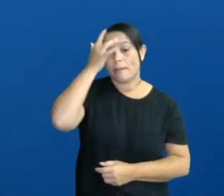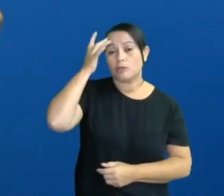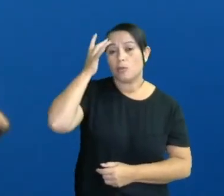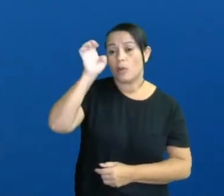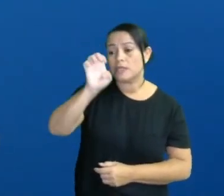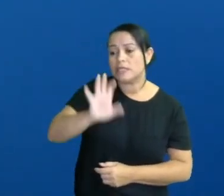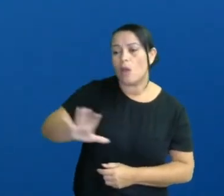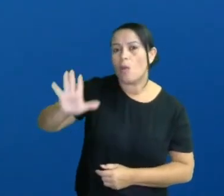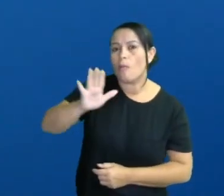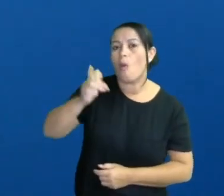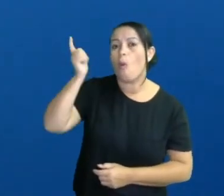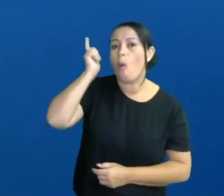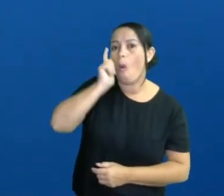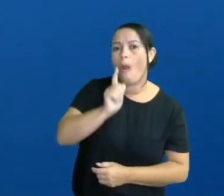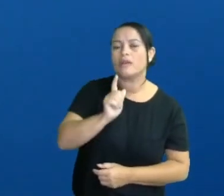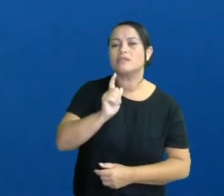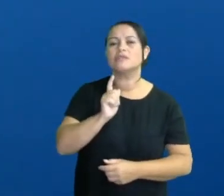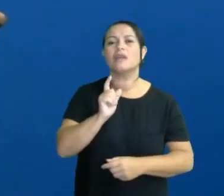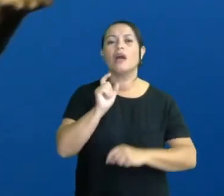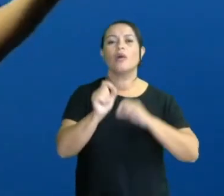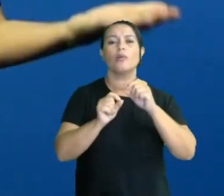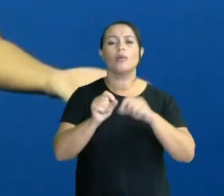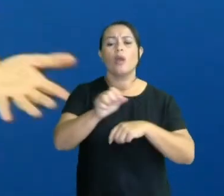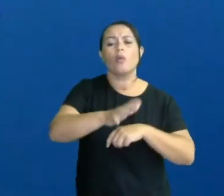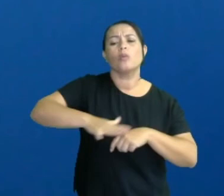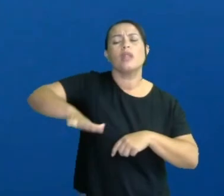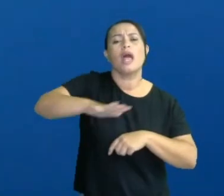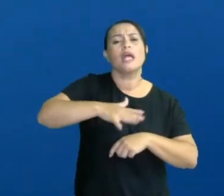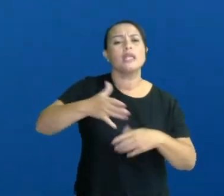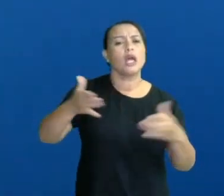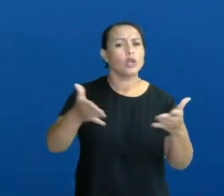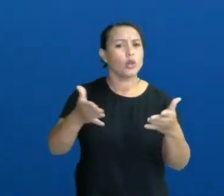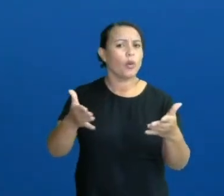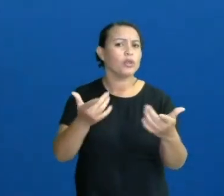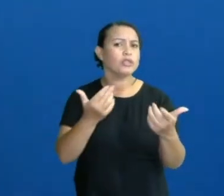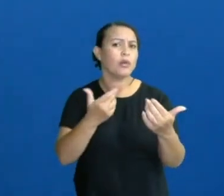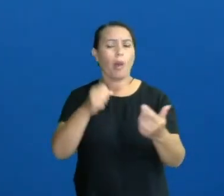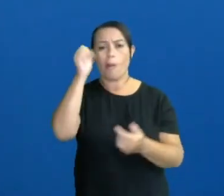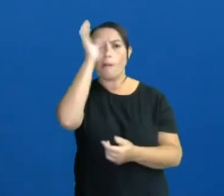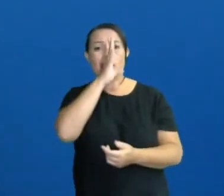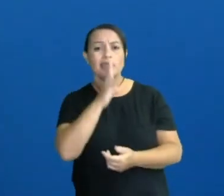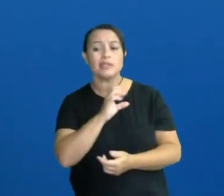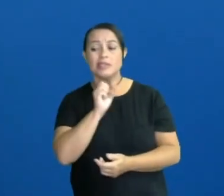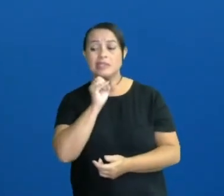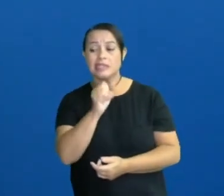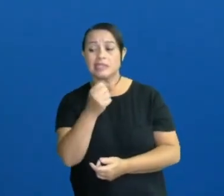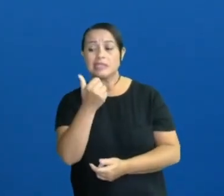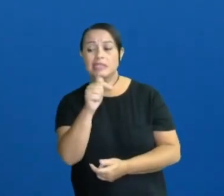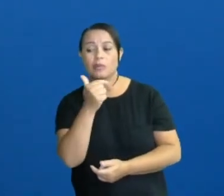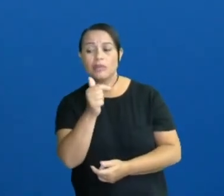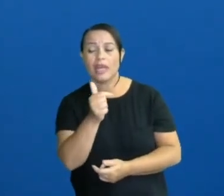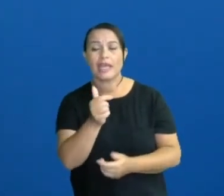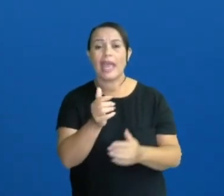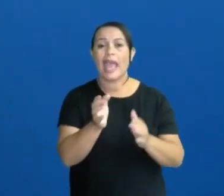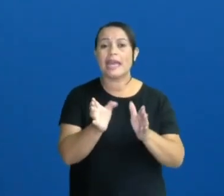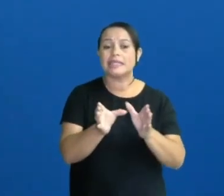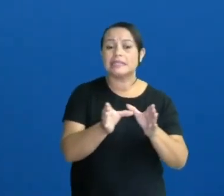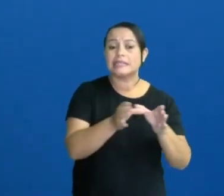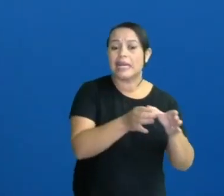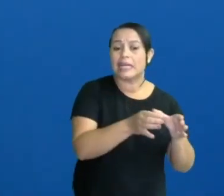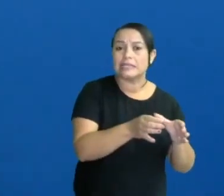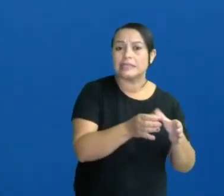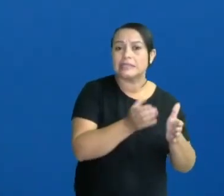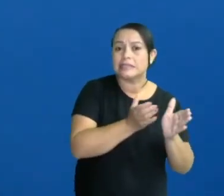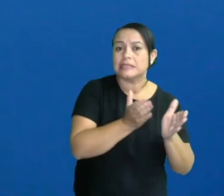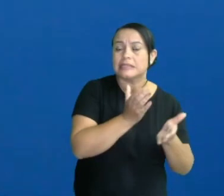europeus conquistam o território onde hoje compreende o Brasil. Se não há essa divisão, se não